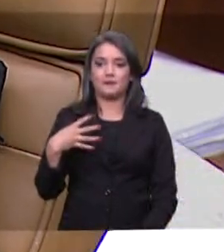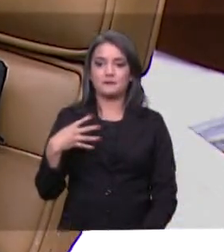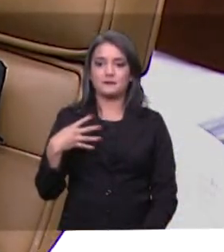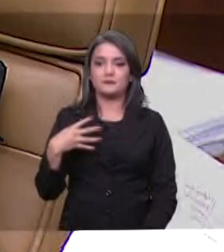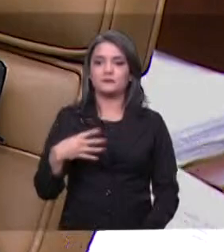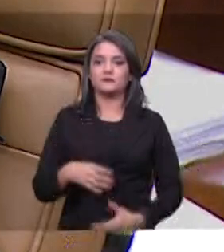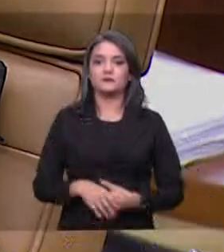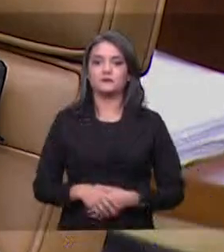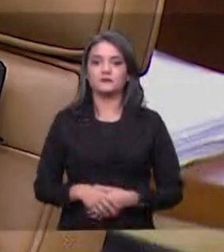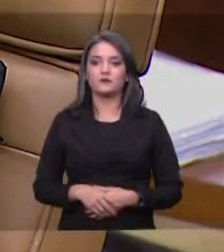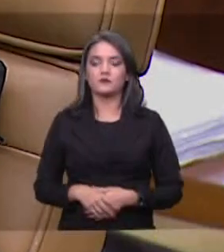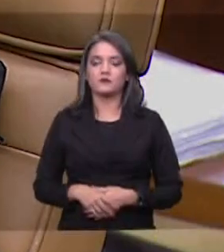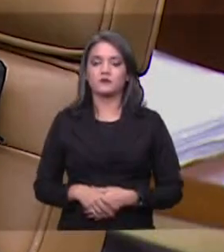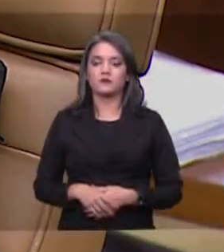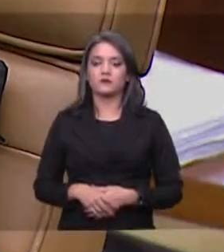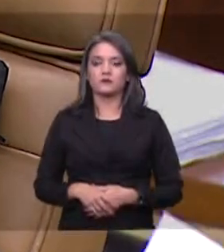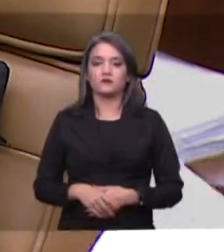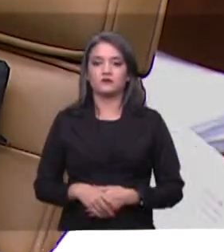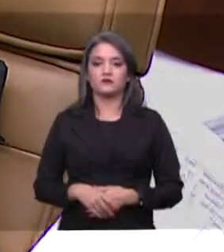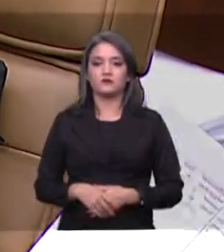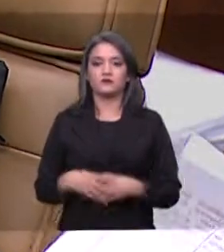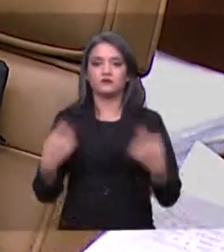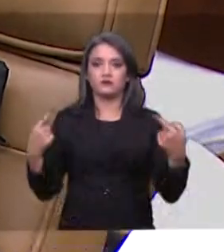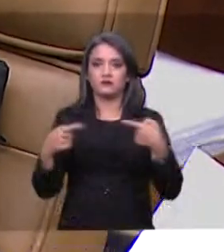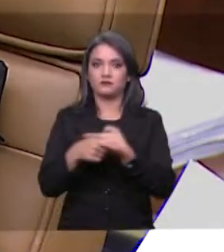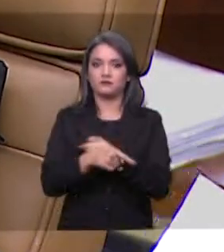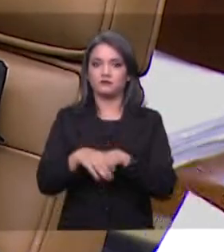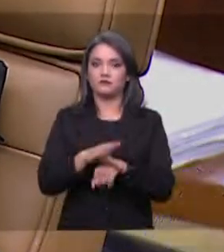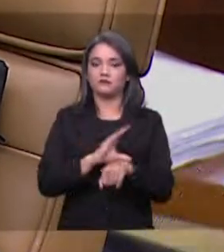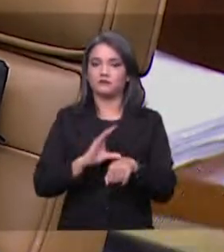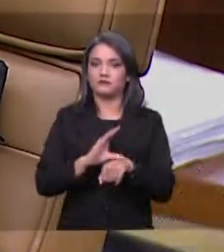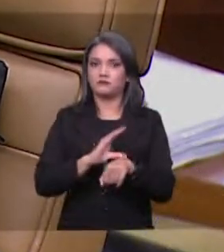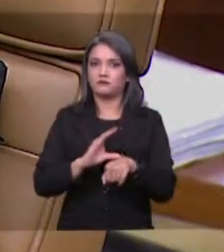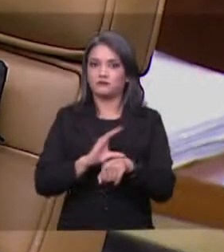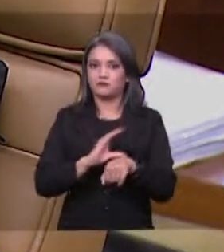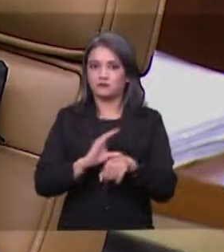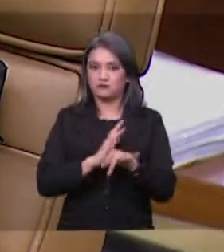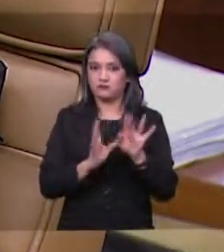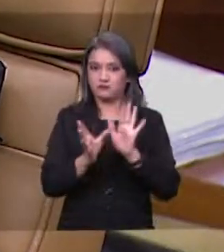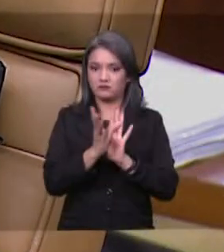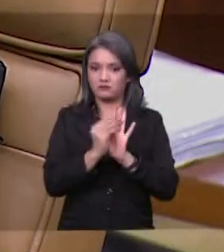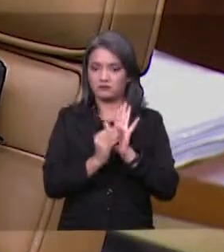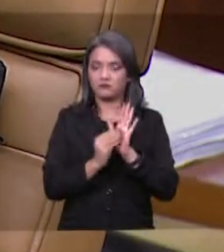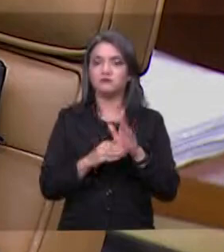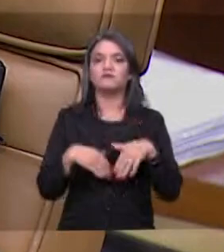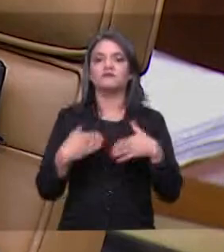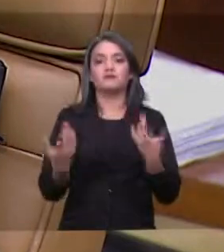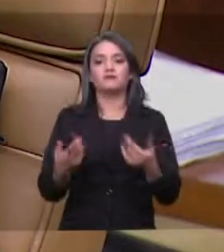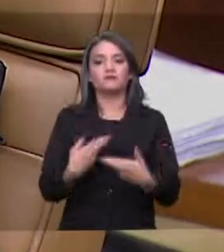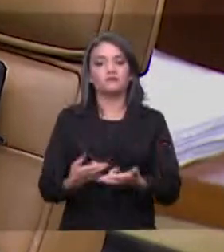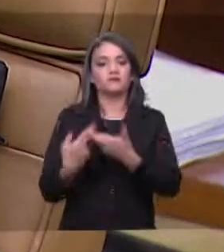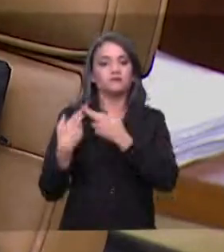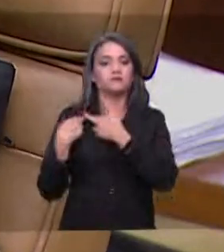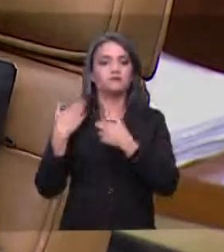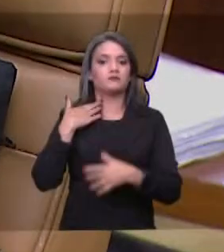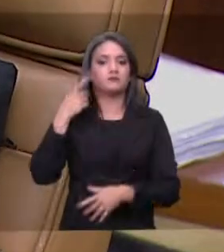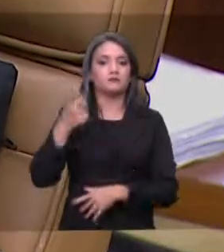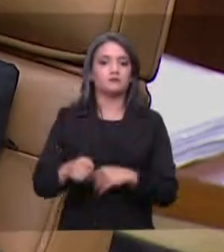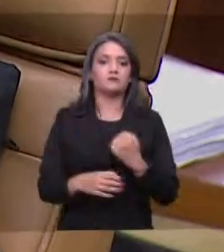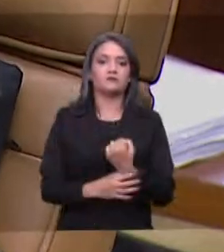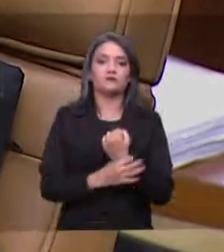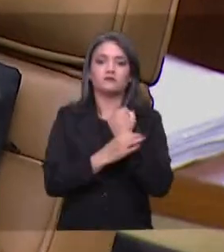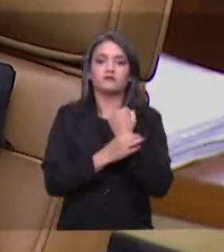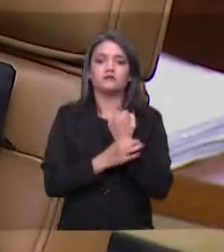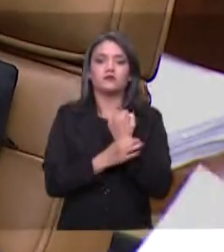é declarar a inconstitucionalidade material e a fixação da competência do juiz de garantia se encerra